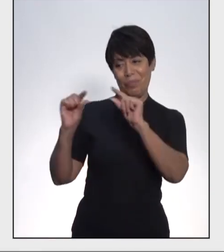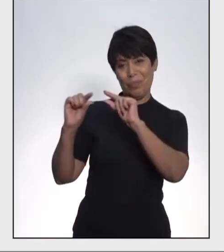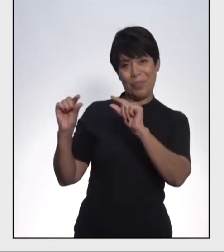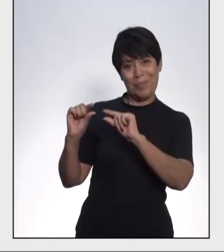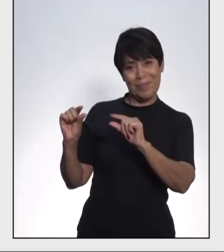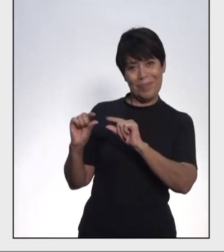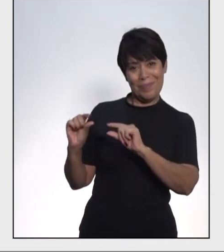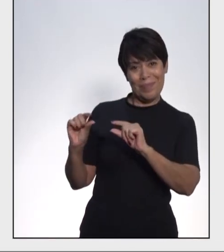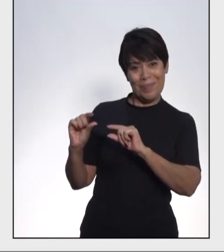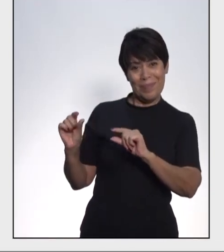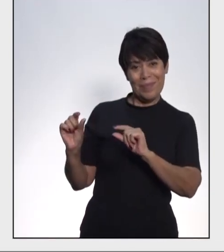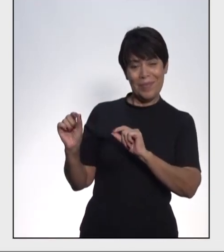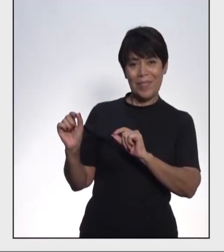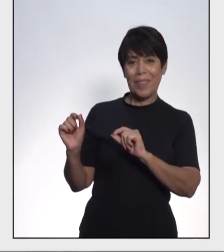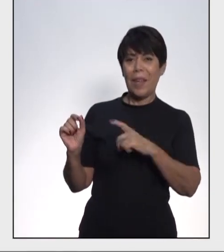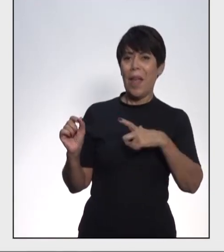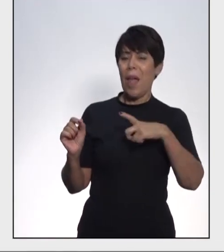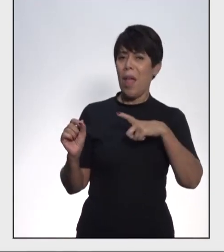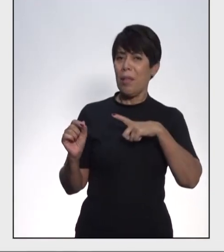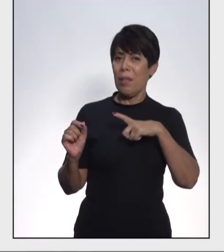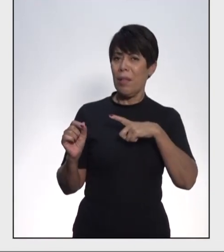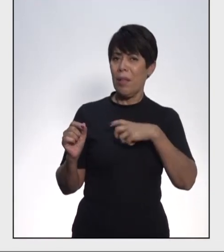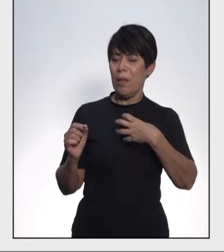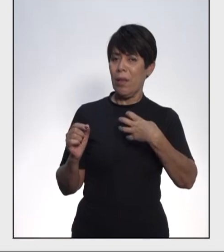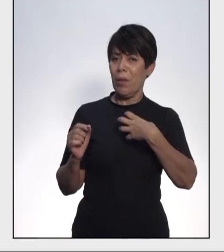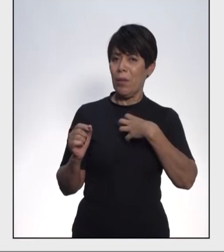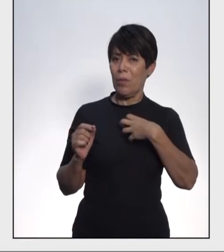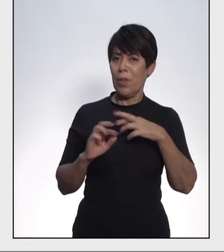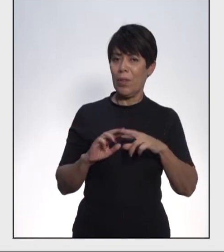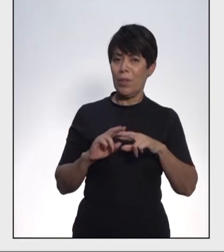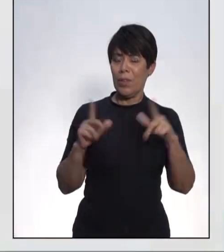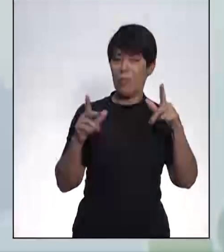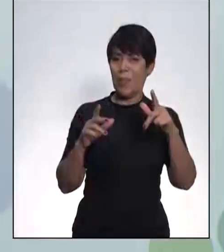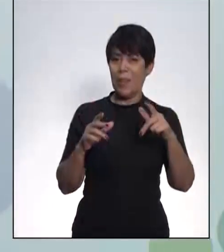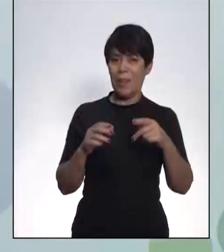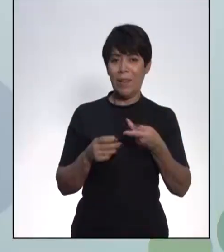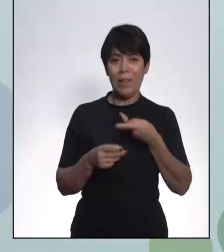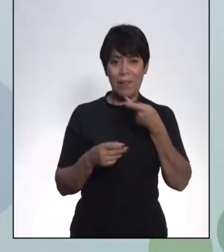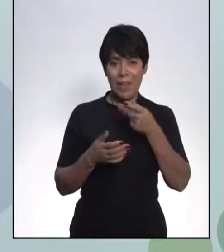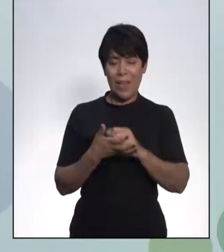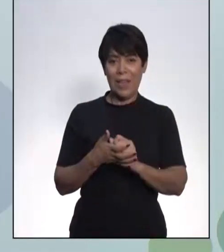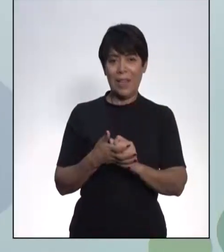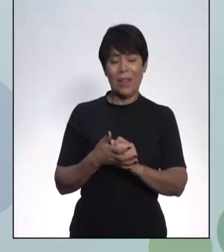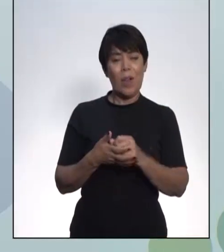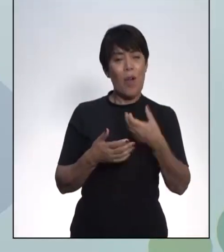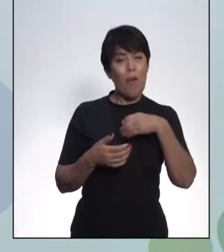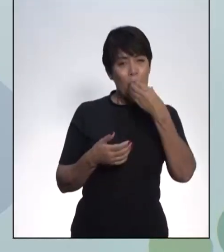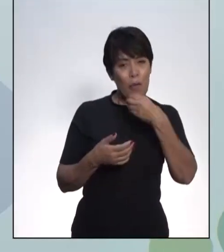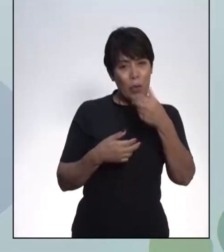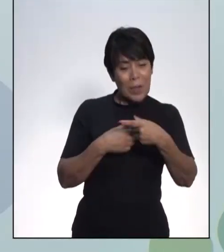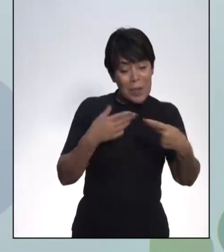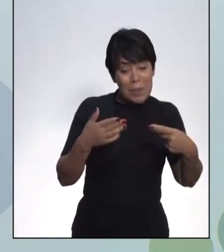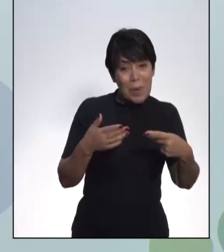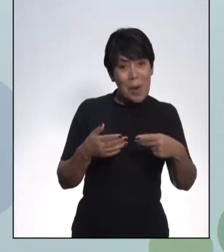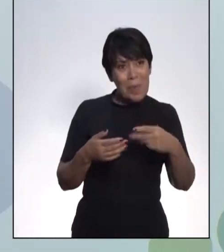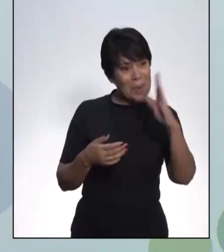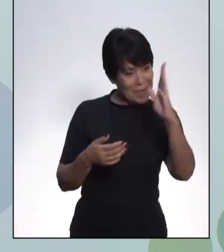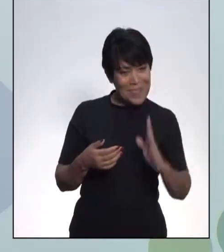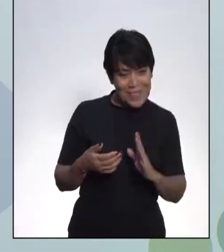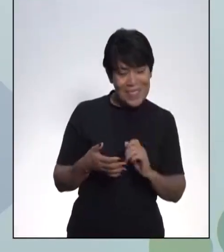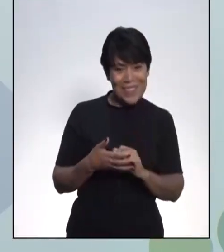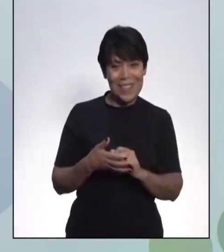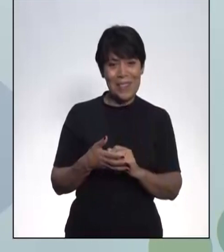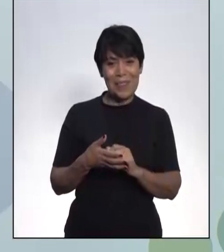que sorve o figo, a pera, o damasco e a nêspera? Você matou a charada, né? Jabuticaba, manga, frutas nacionais, tá